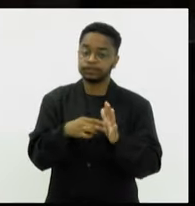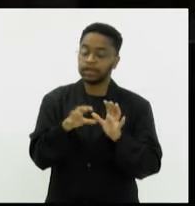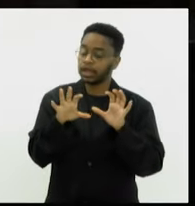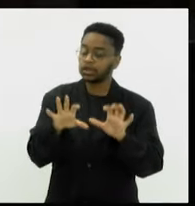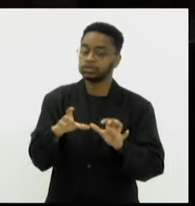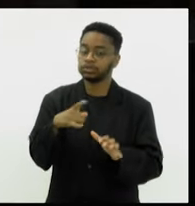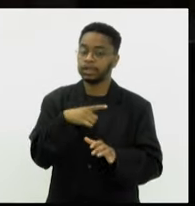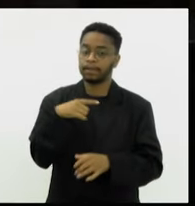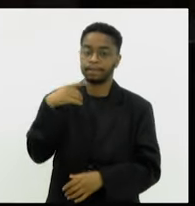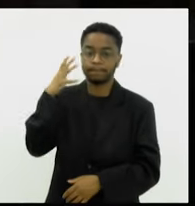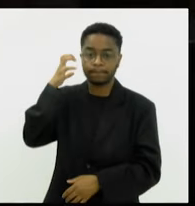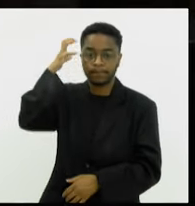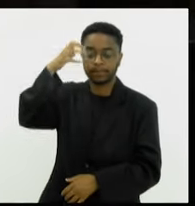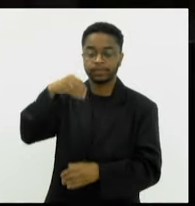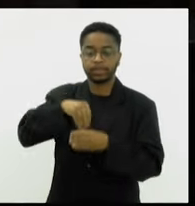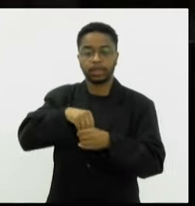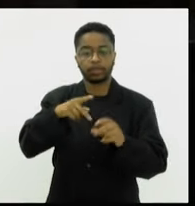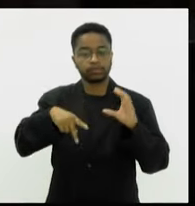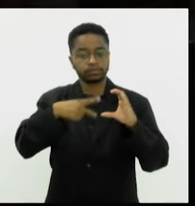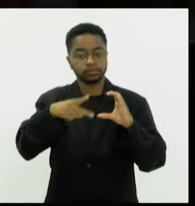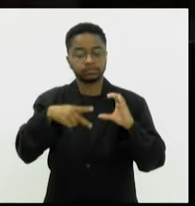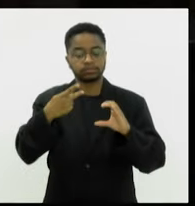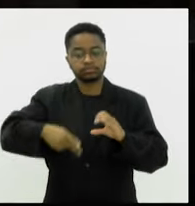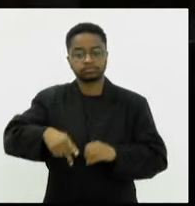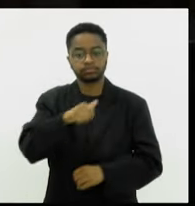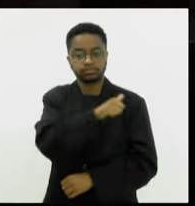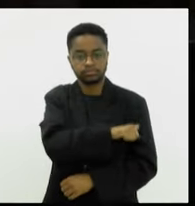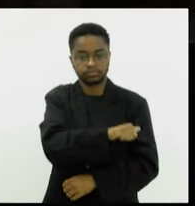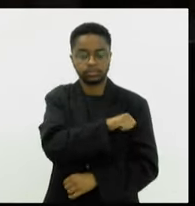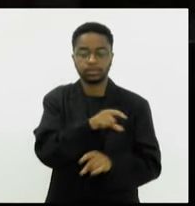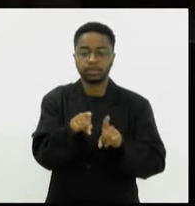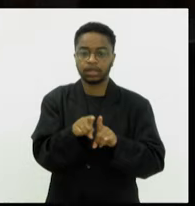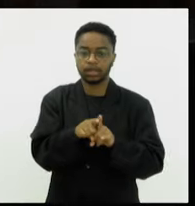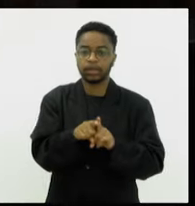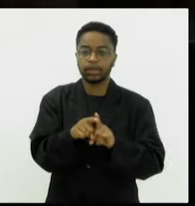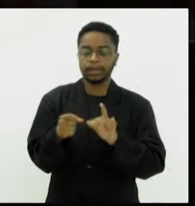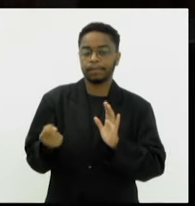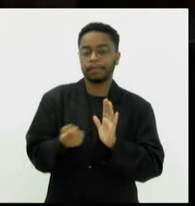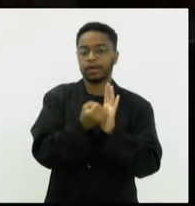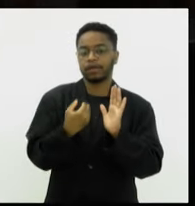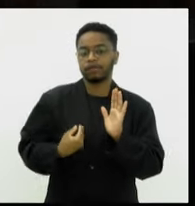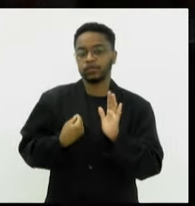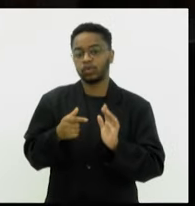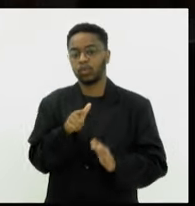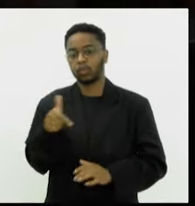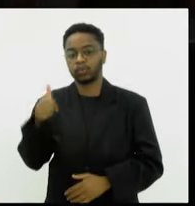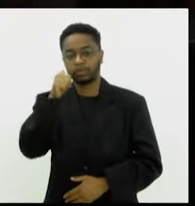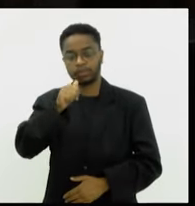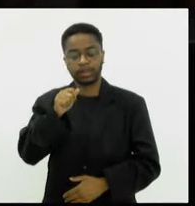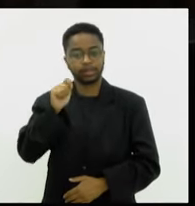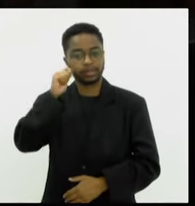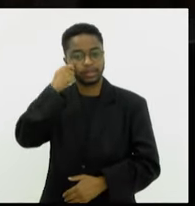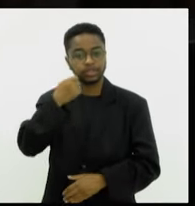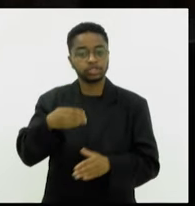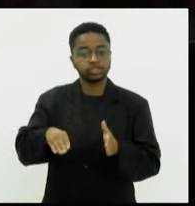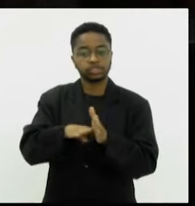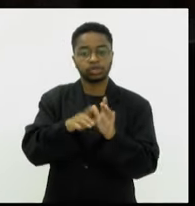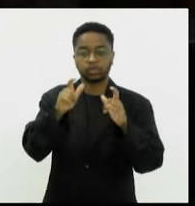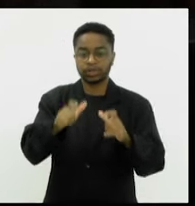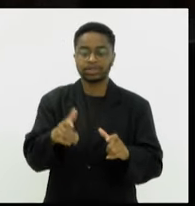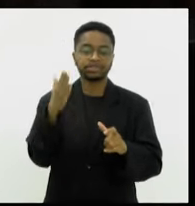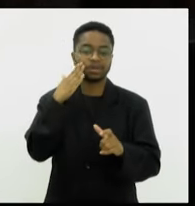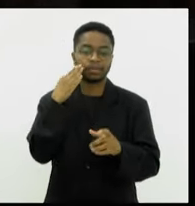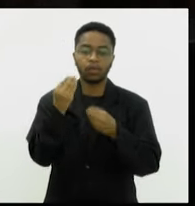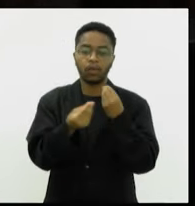que continuará a significar para tantas outras mulheres negras como eu, que chegam nesses espaços sabendo da